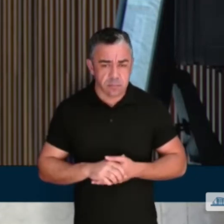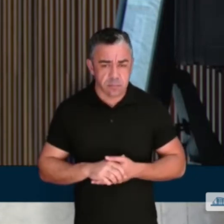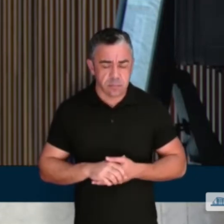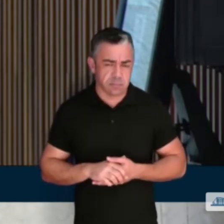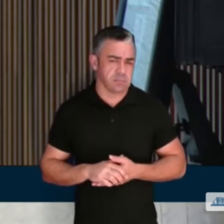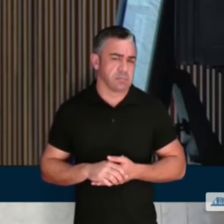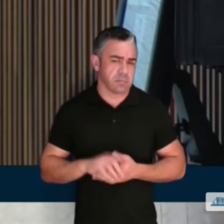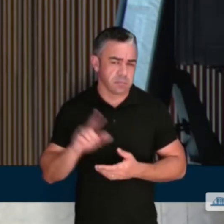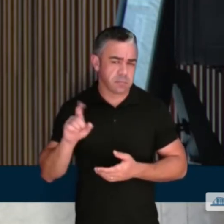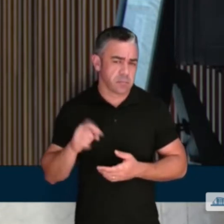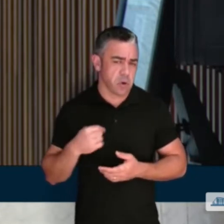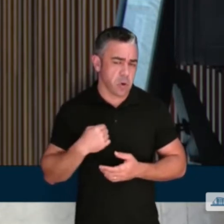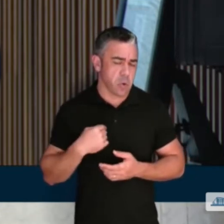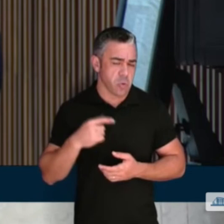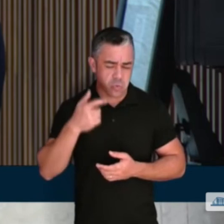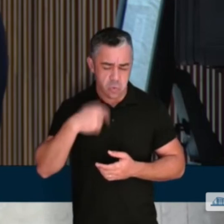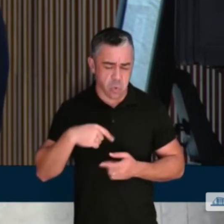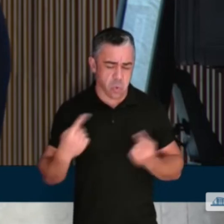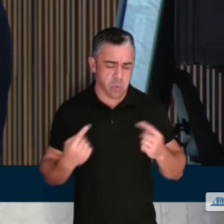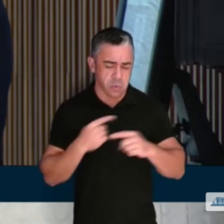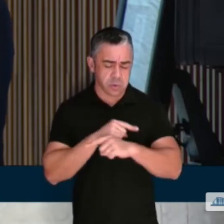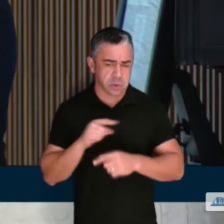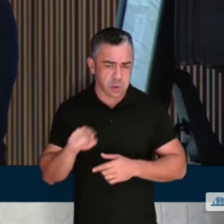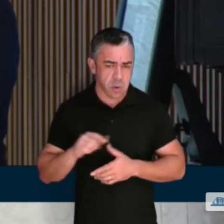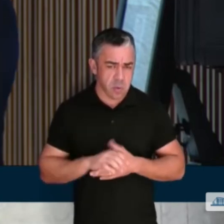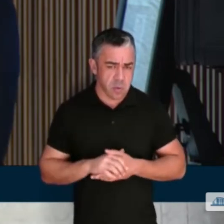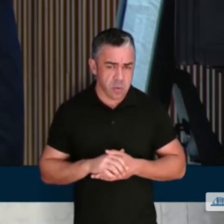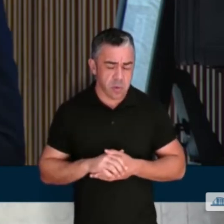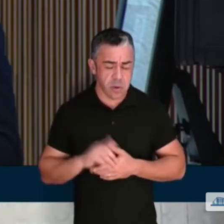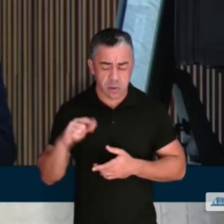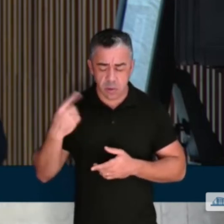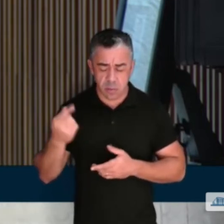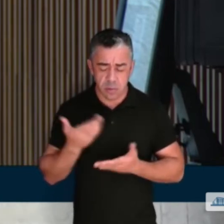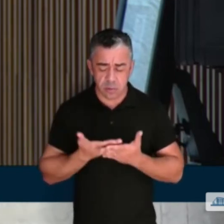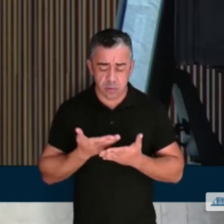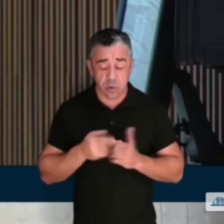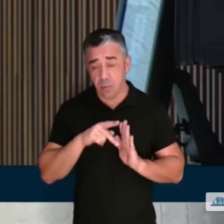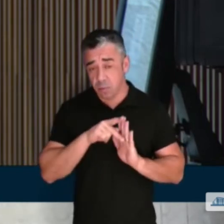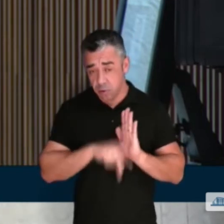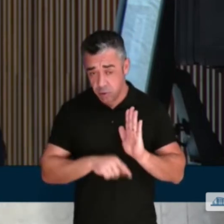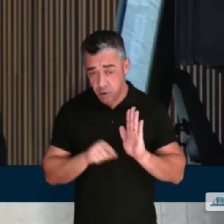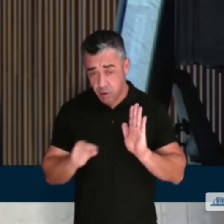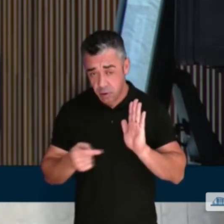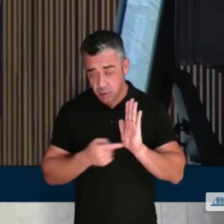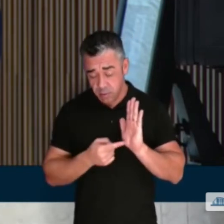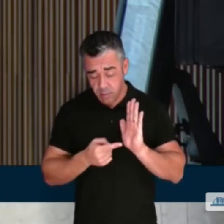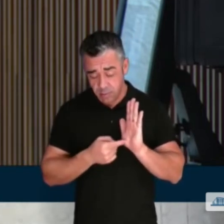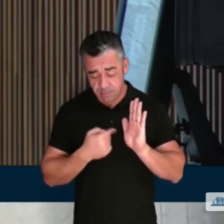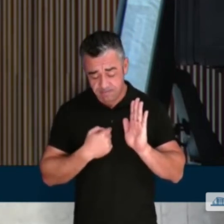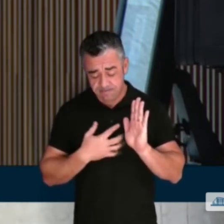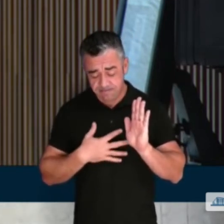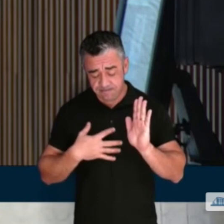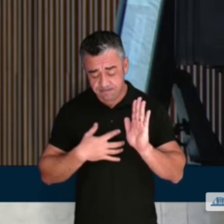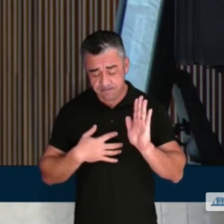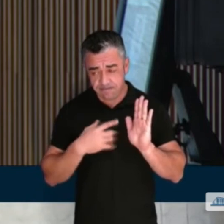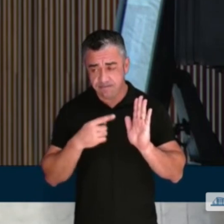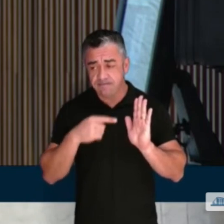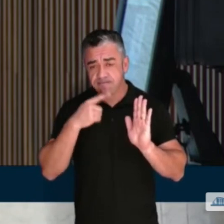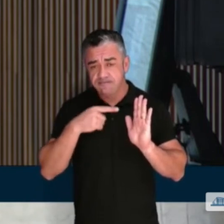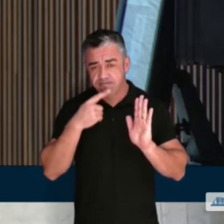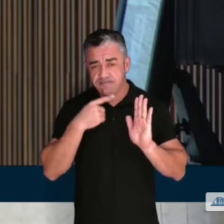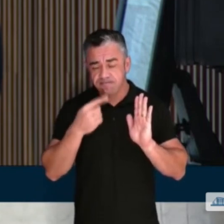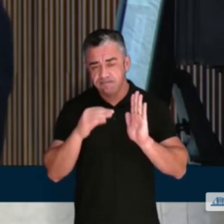que só porque eu sou da oposição? Mas depois eu fui estudar o projeto e começou a me aparecer essas